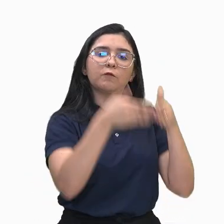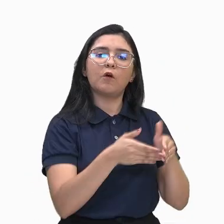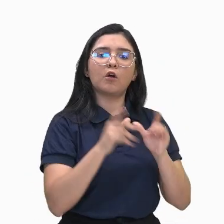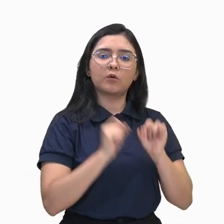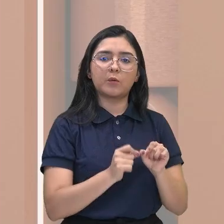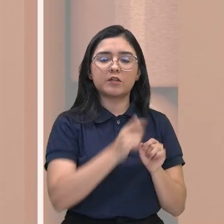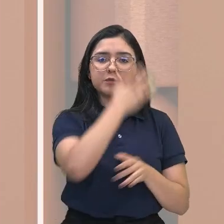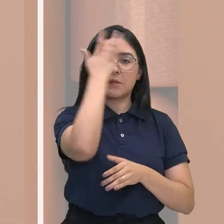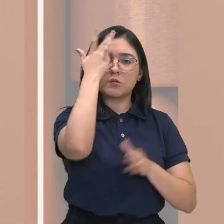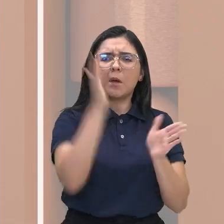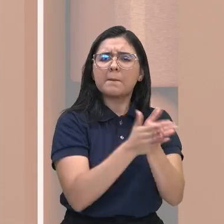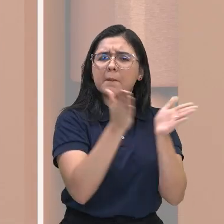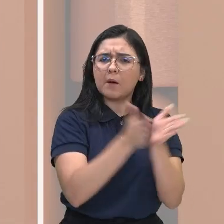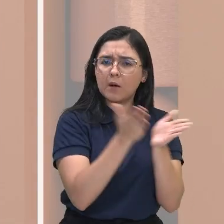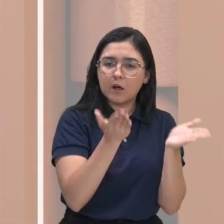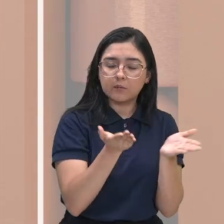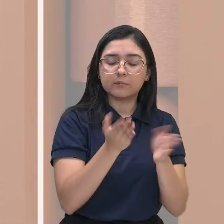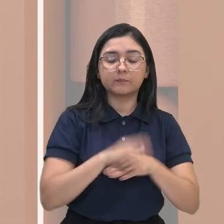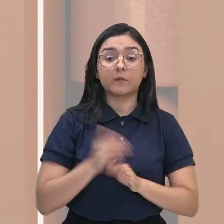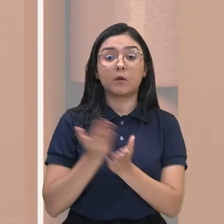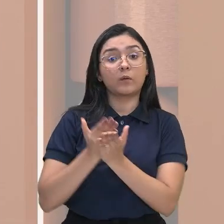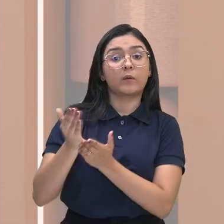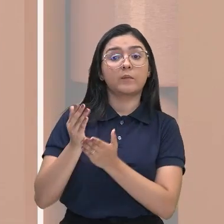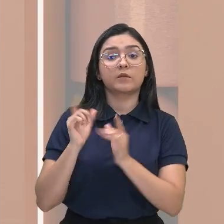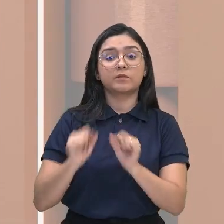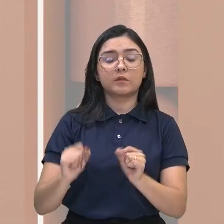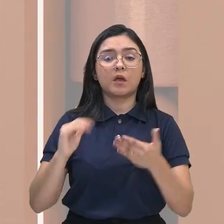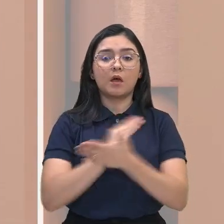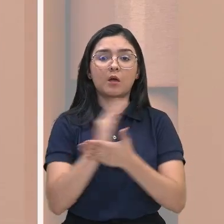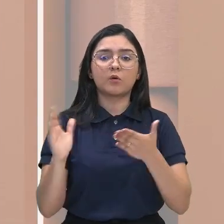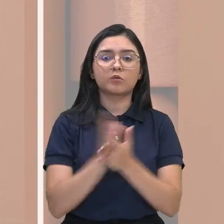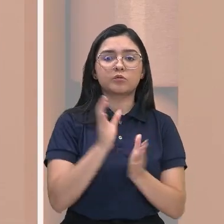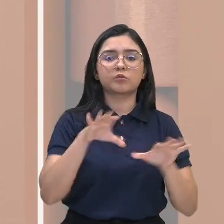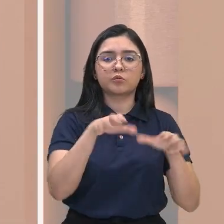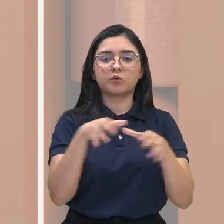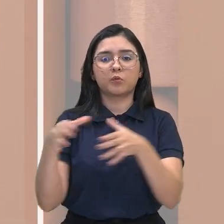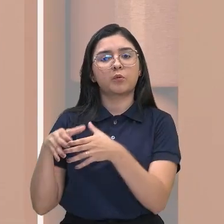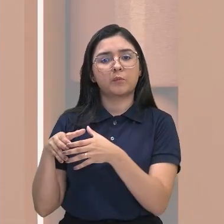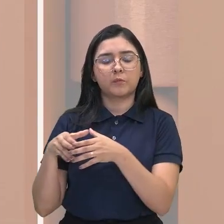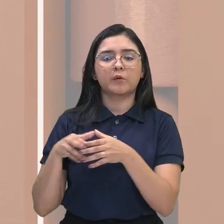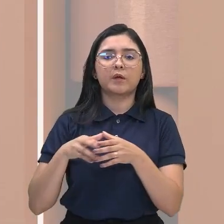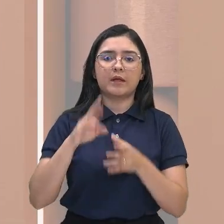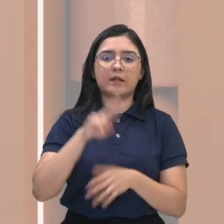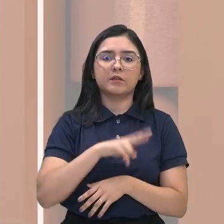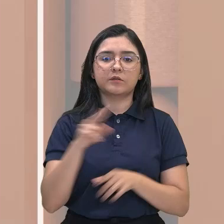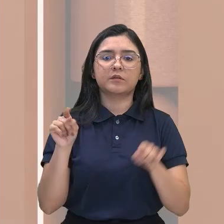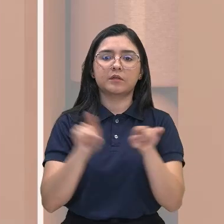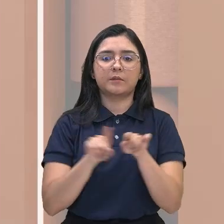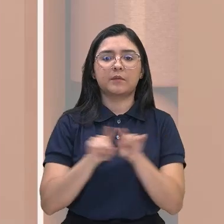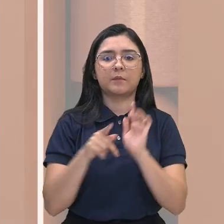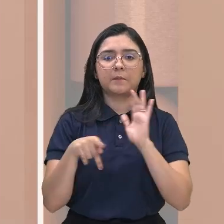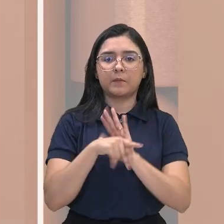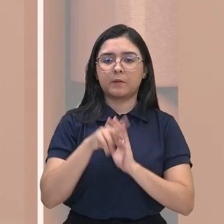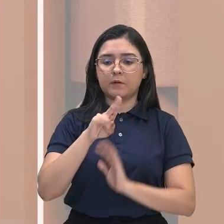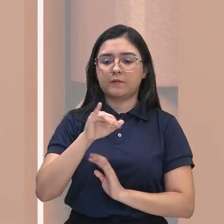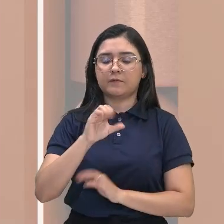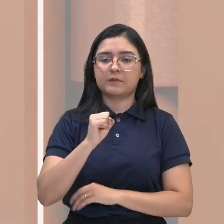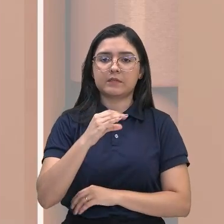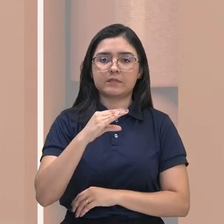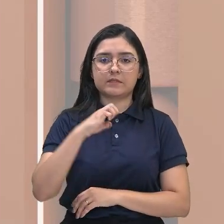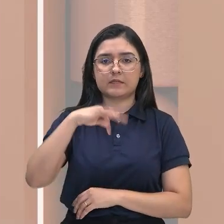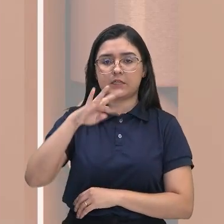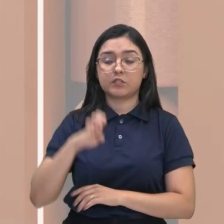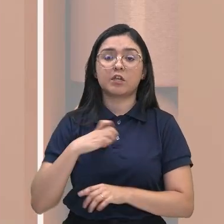aos mais necessitados. Foi nesse momento que surgiram algumas ordens religiosas, como do próprio Vicente de Paulo, que viria a ser um